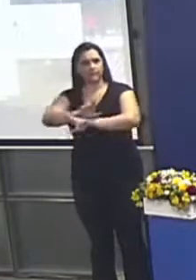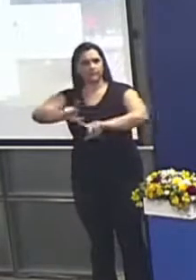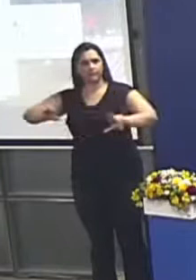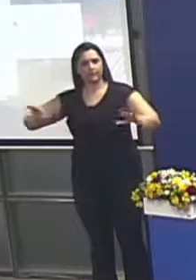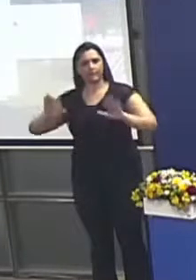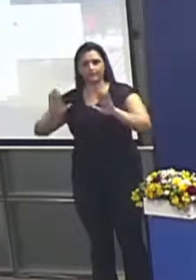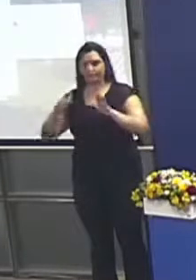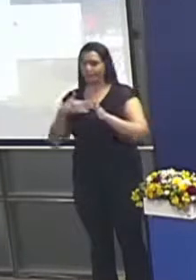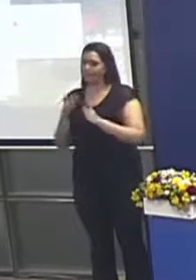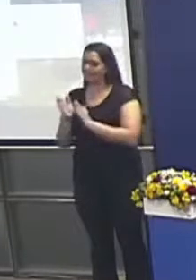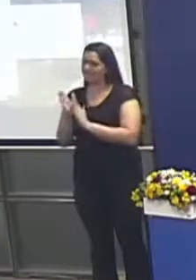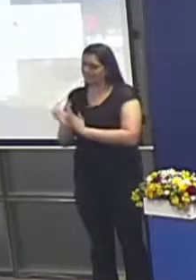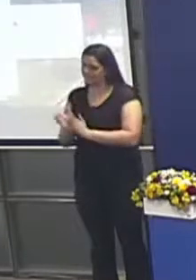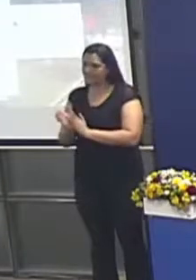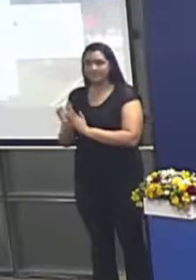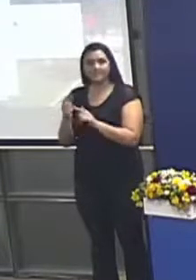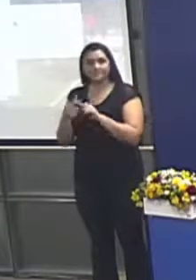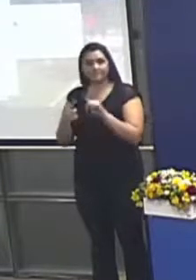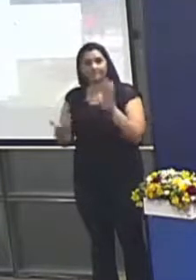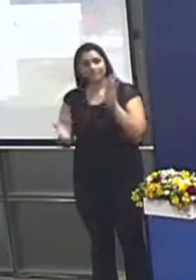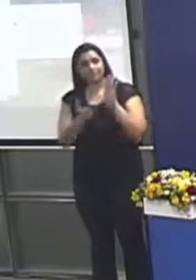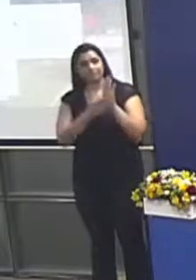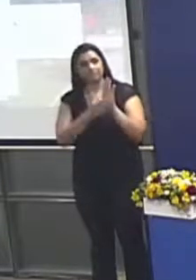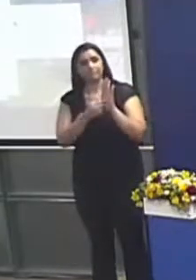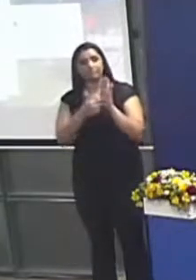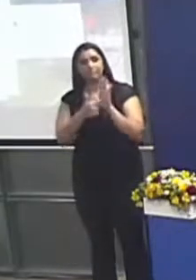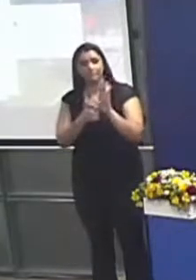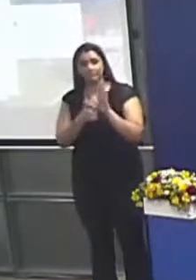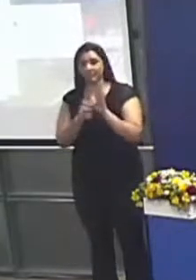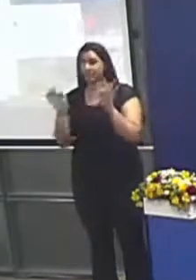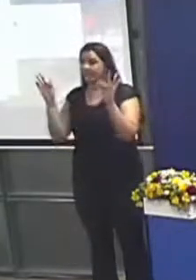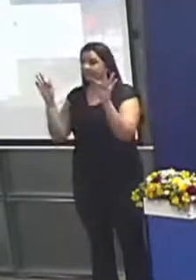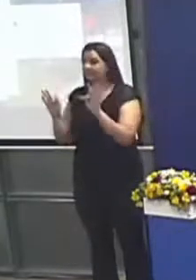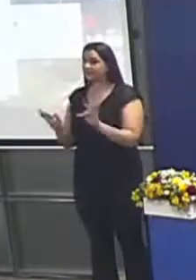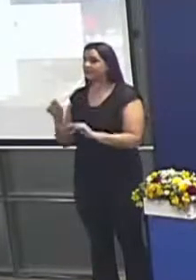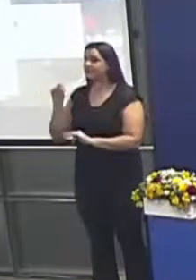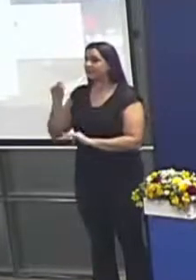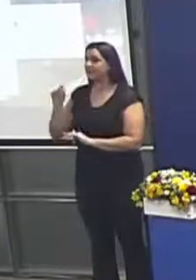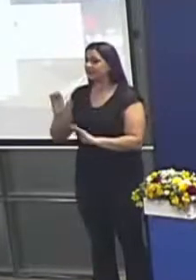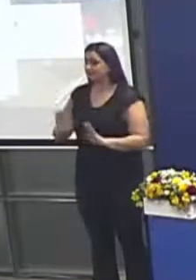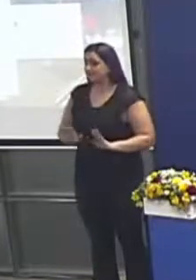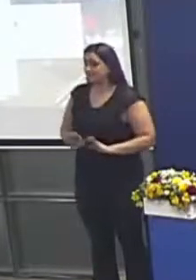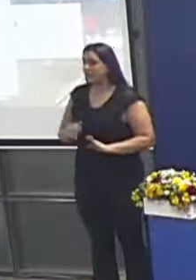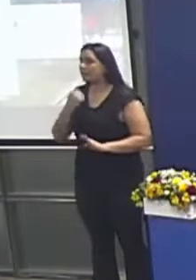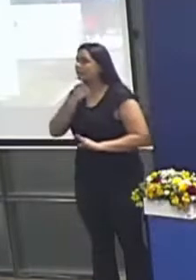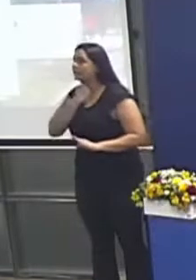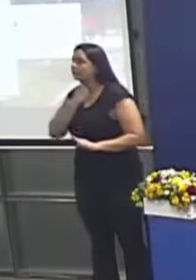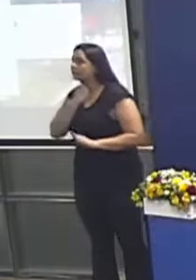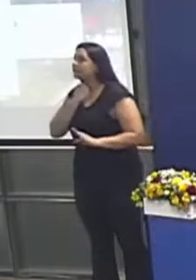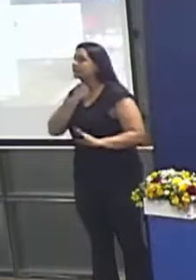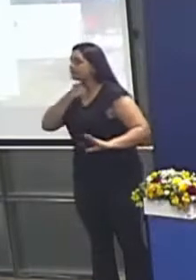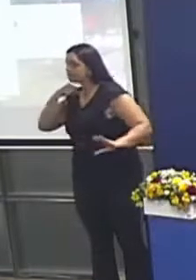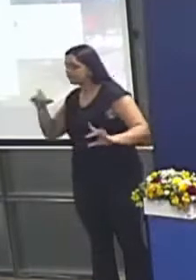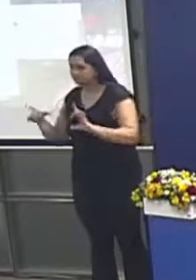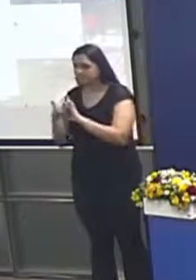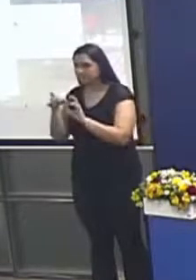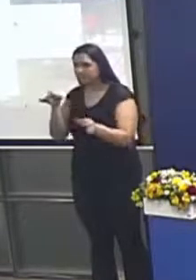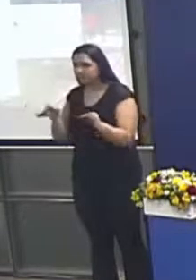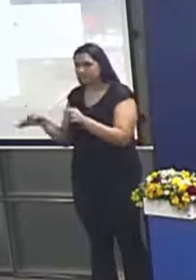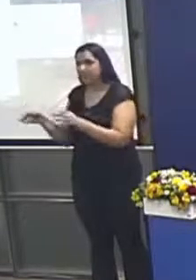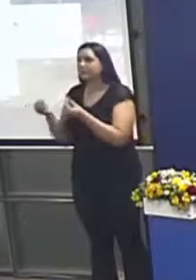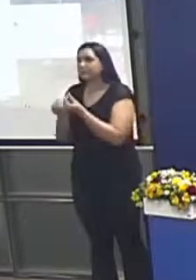nessa linha que eu vou seguir, porque está escrito que felizes aqueles que têm fome e sede de justiça, porque